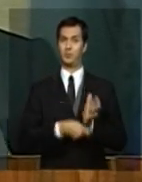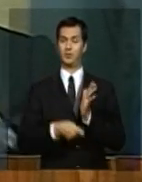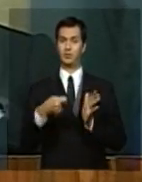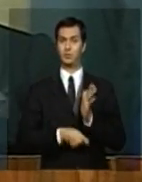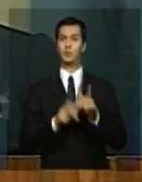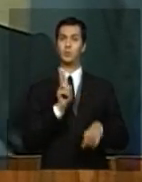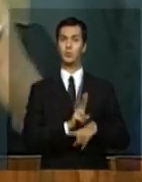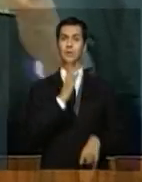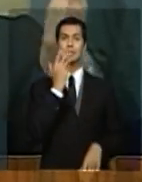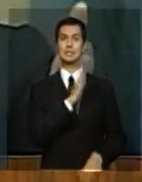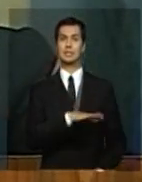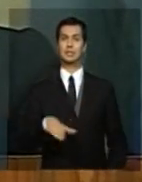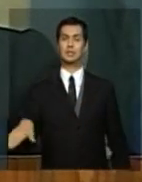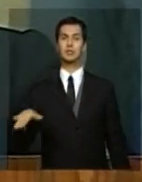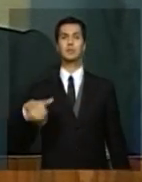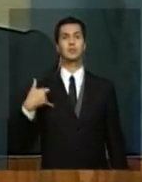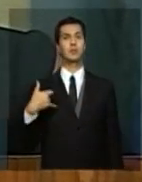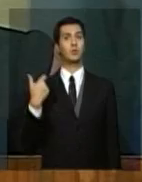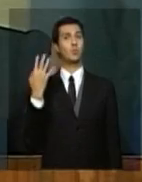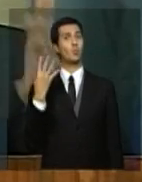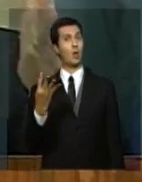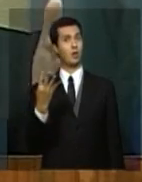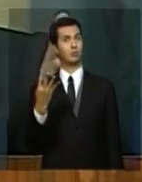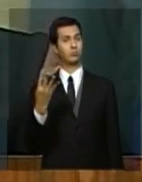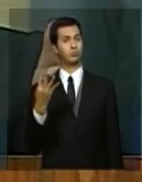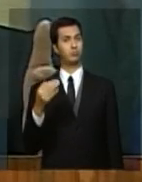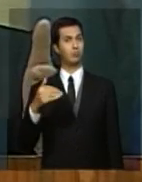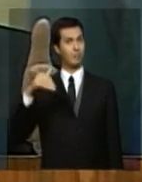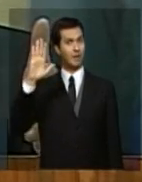quatro estas creches